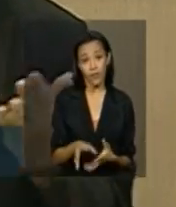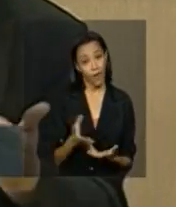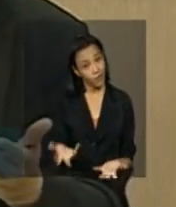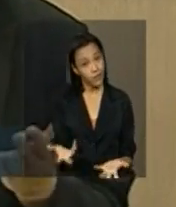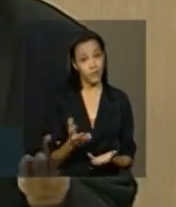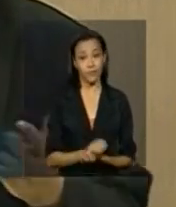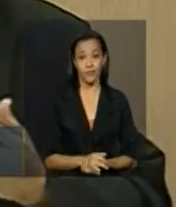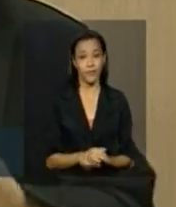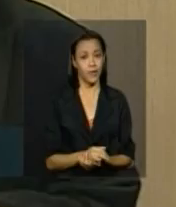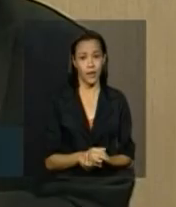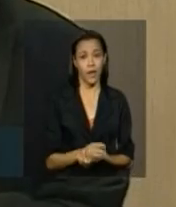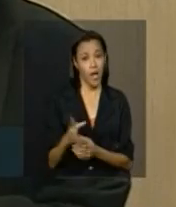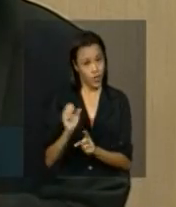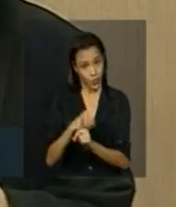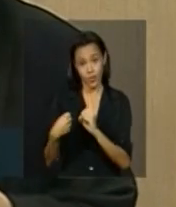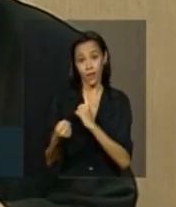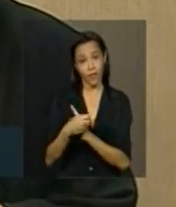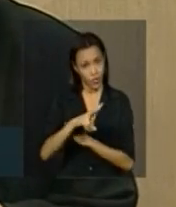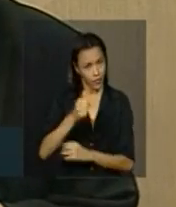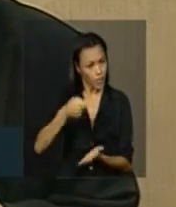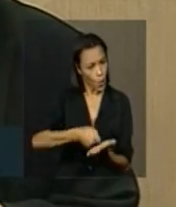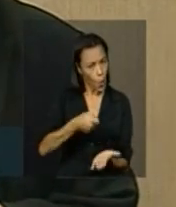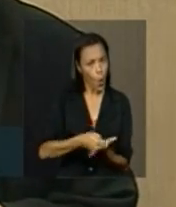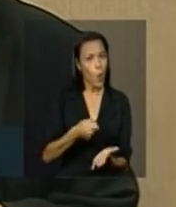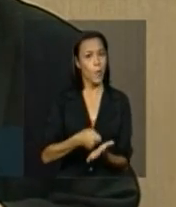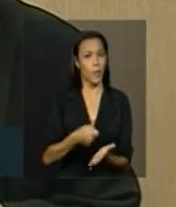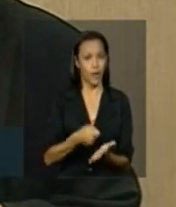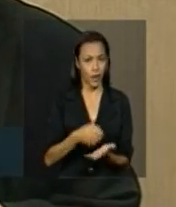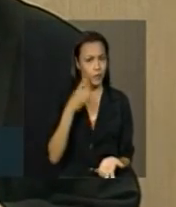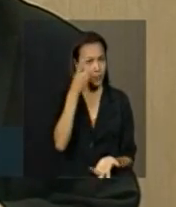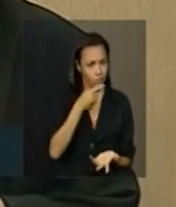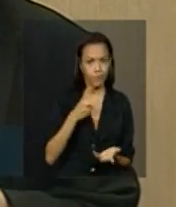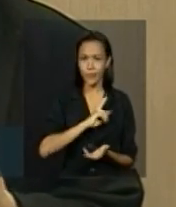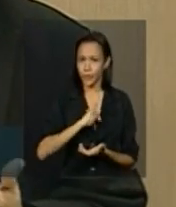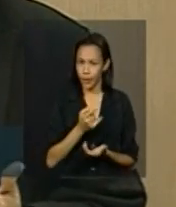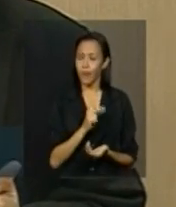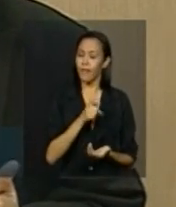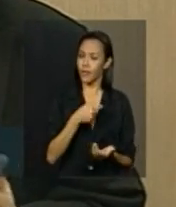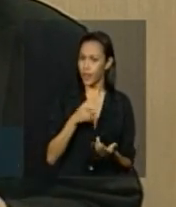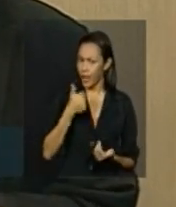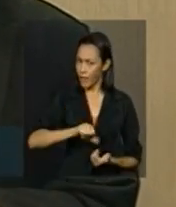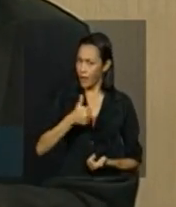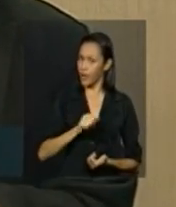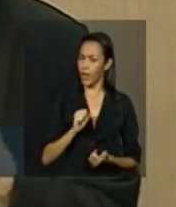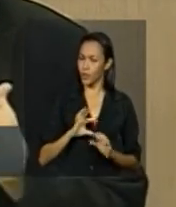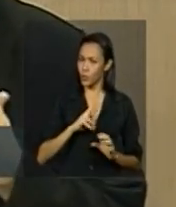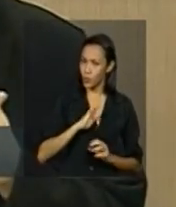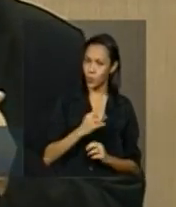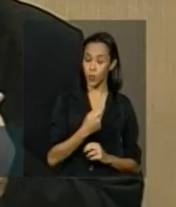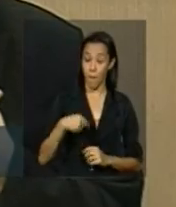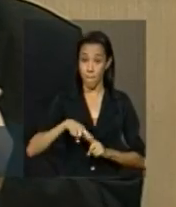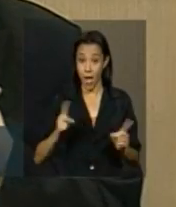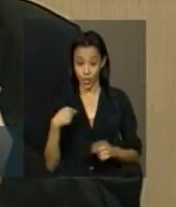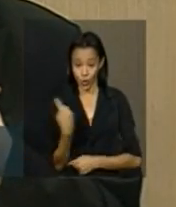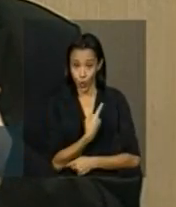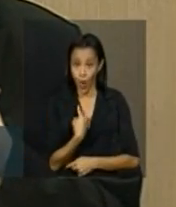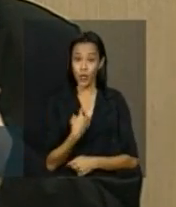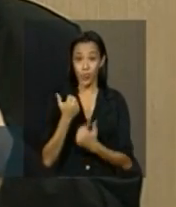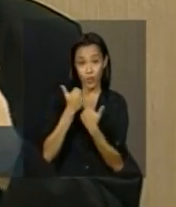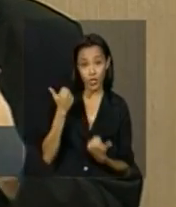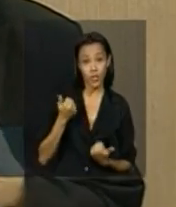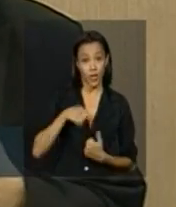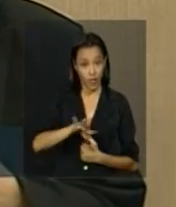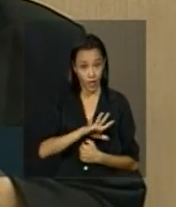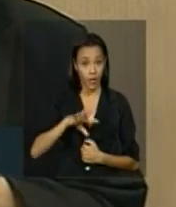aí a população vai ter que cobrar os parlamentares ligados vão ter ter que avaliar a situação agora nós enquanto Ministério de Meio